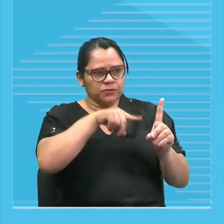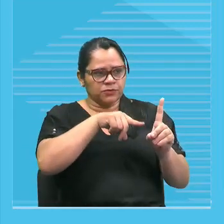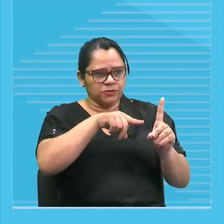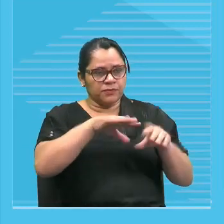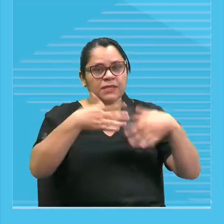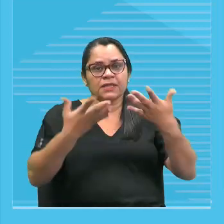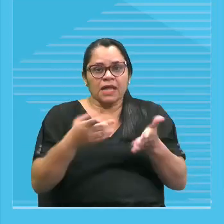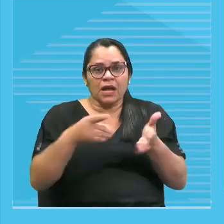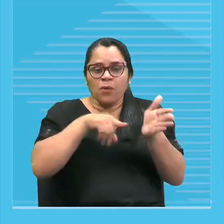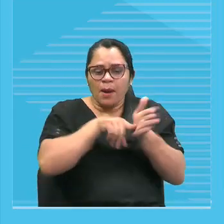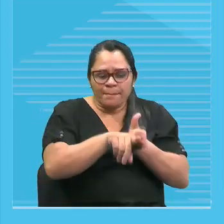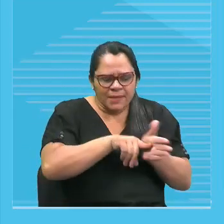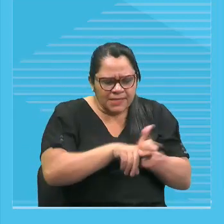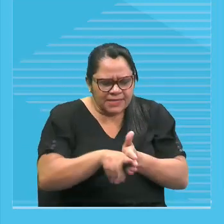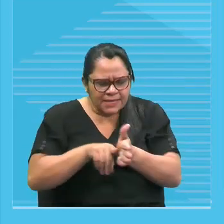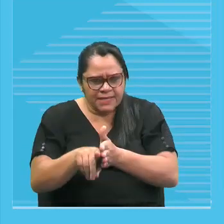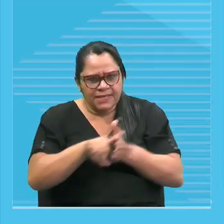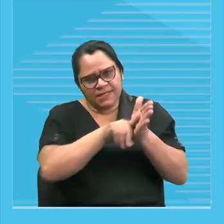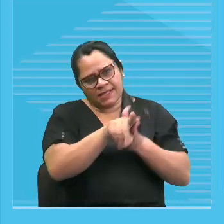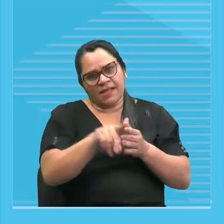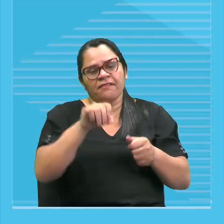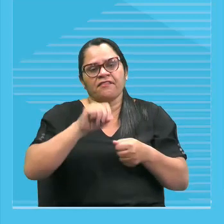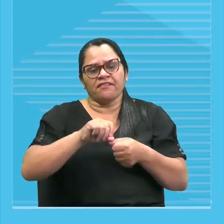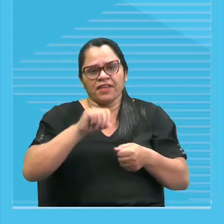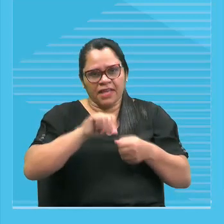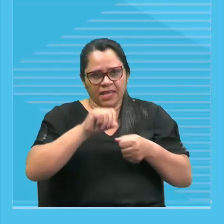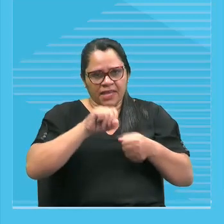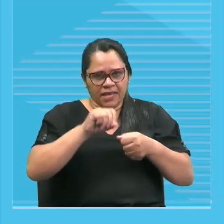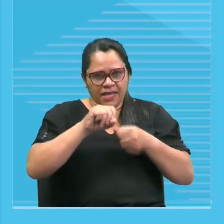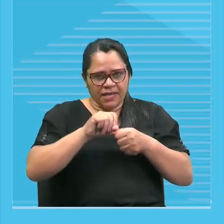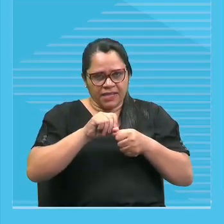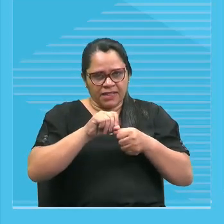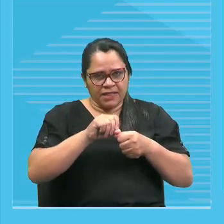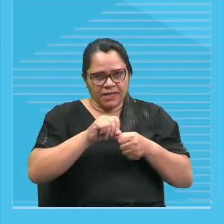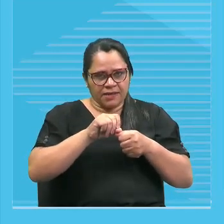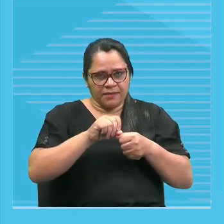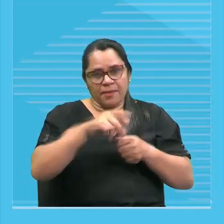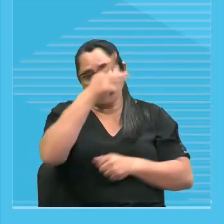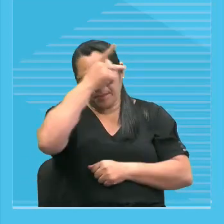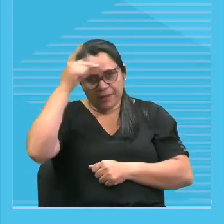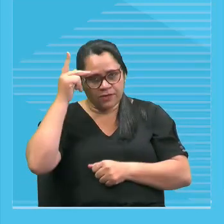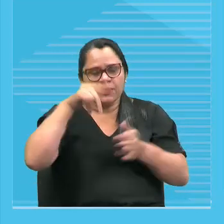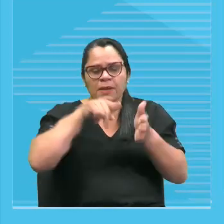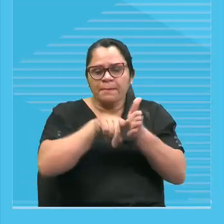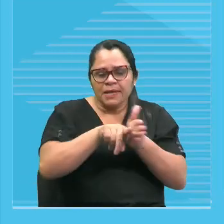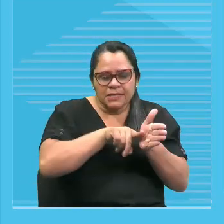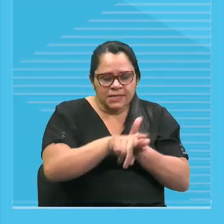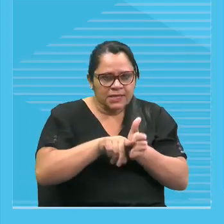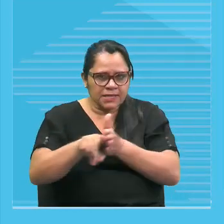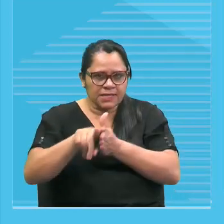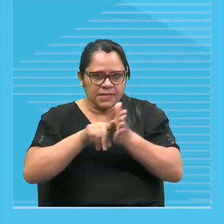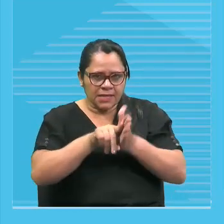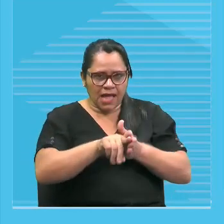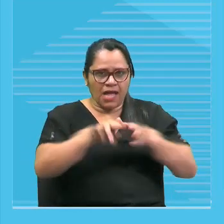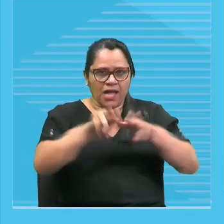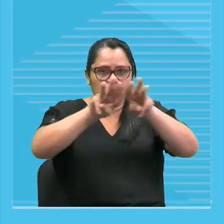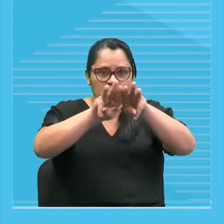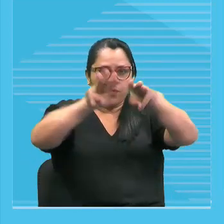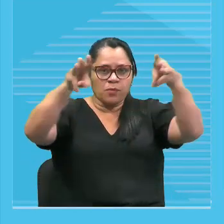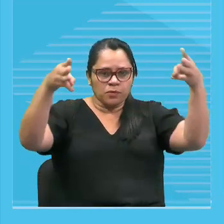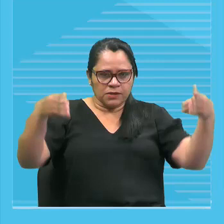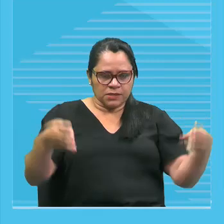um estudo realizado por especialistas do museu do